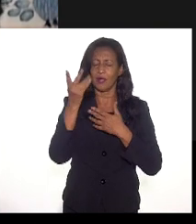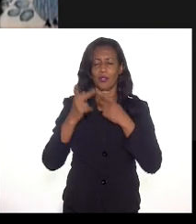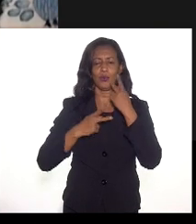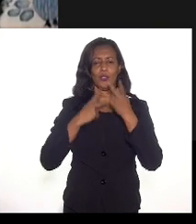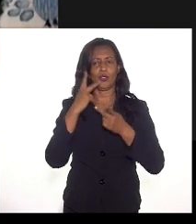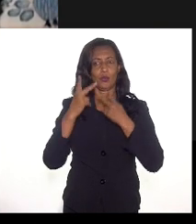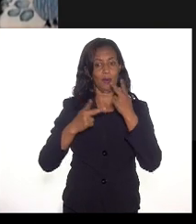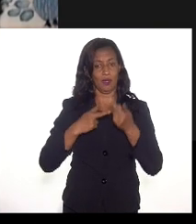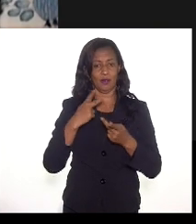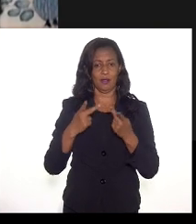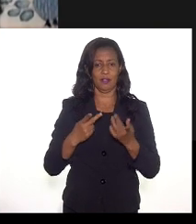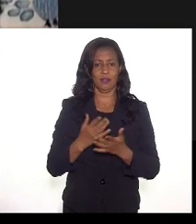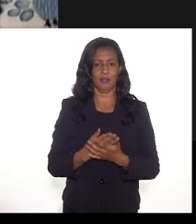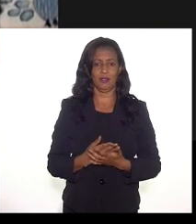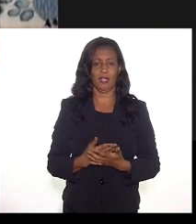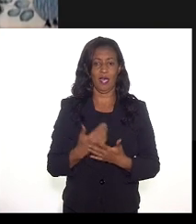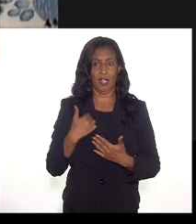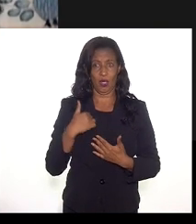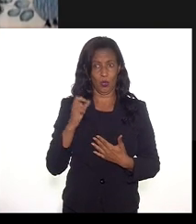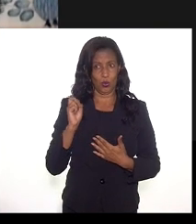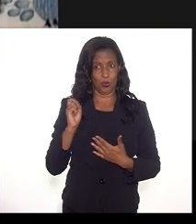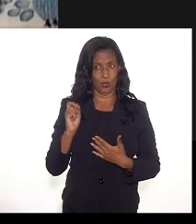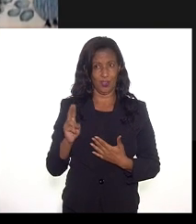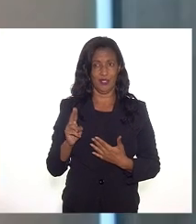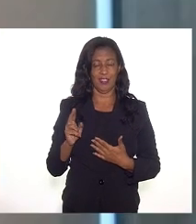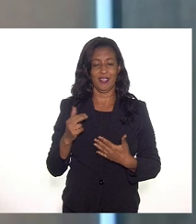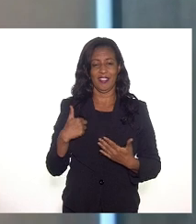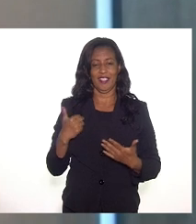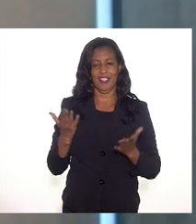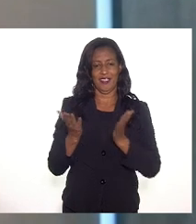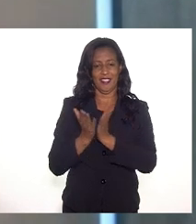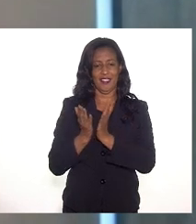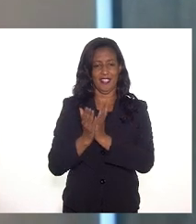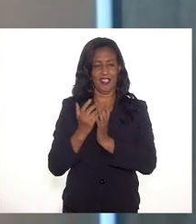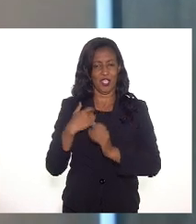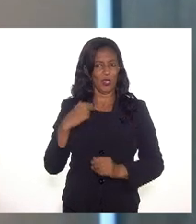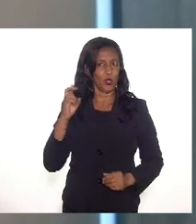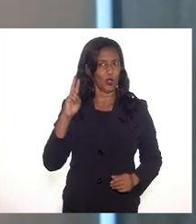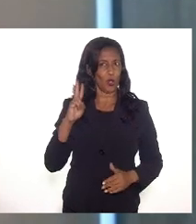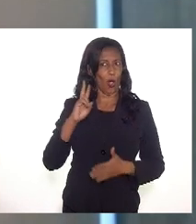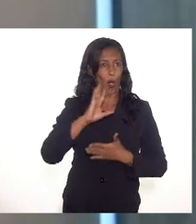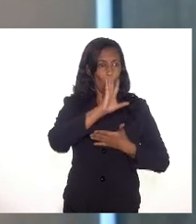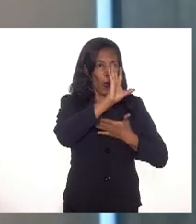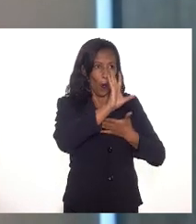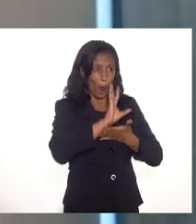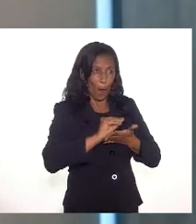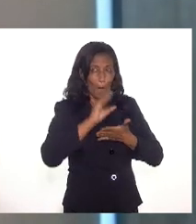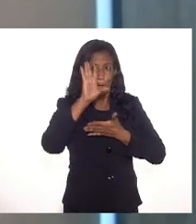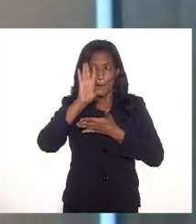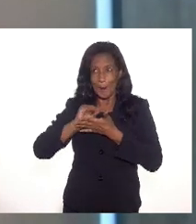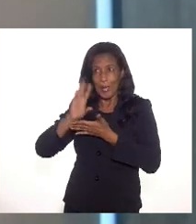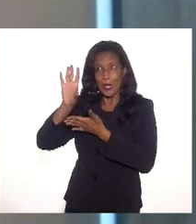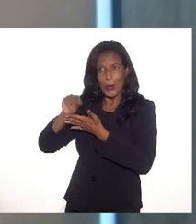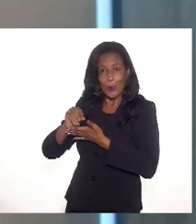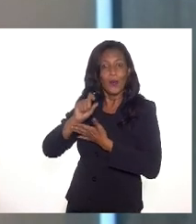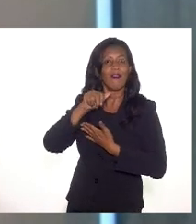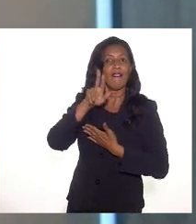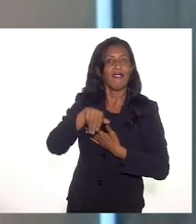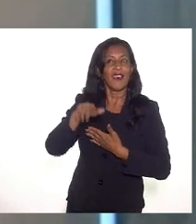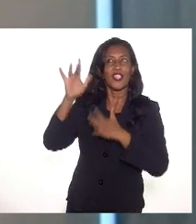com relação a eu ser evangélica eu só faço só imitar o meu mestre o que Jesus ensinou